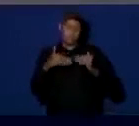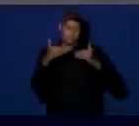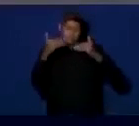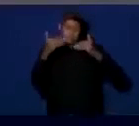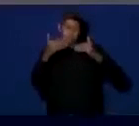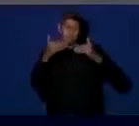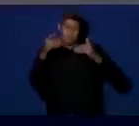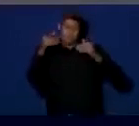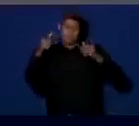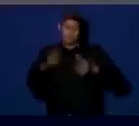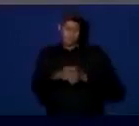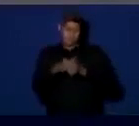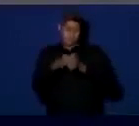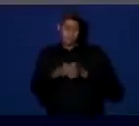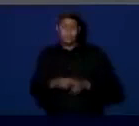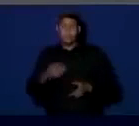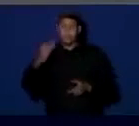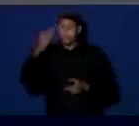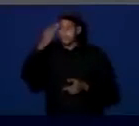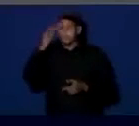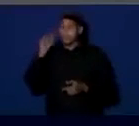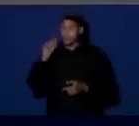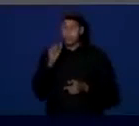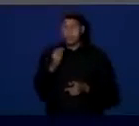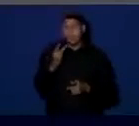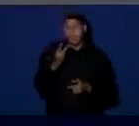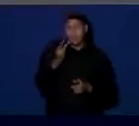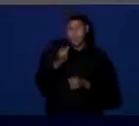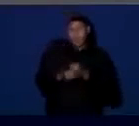A nossa memória, né, é de que em